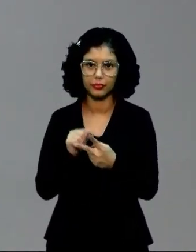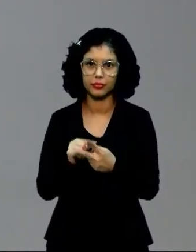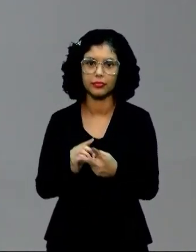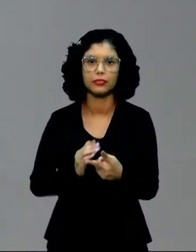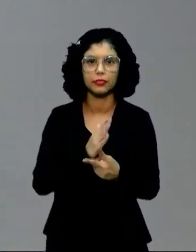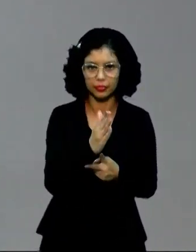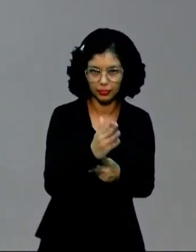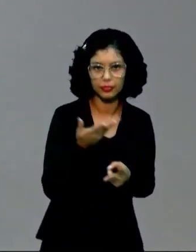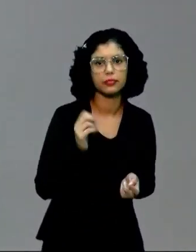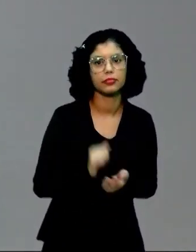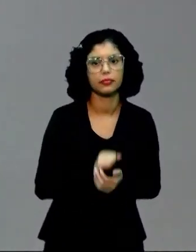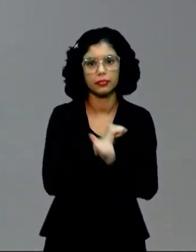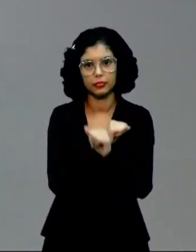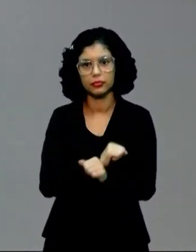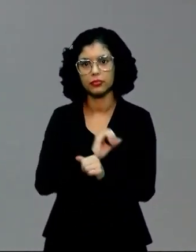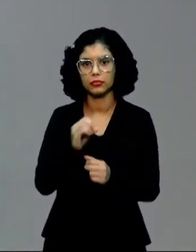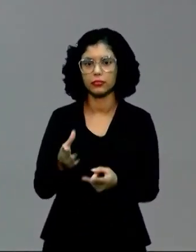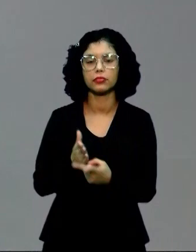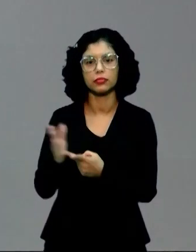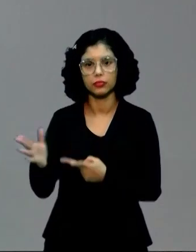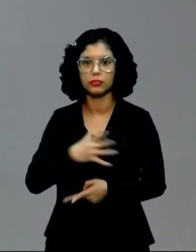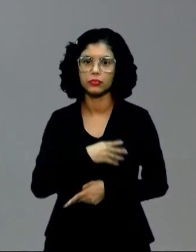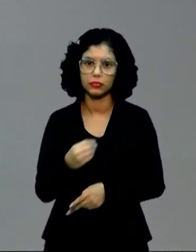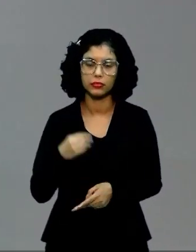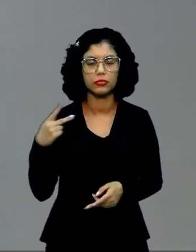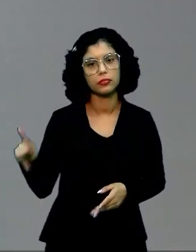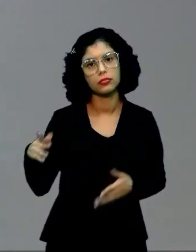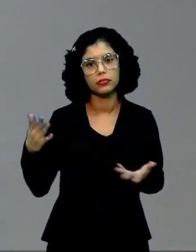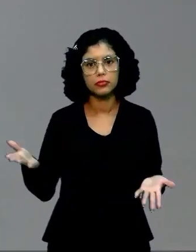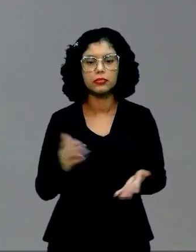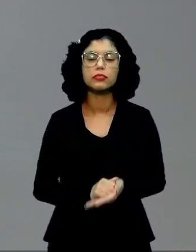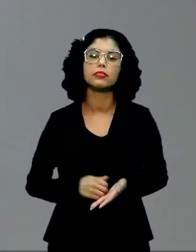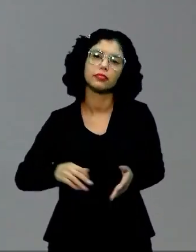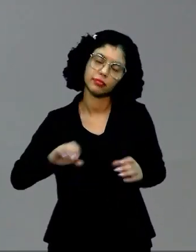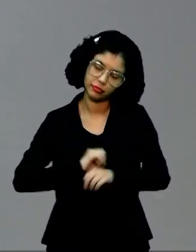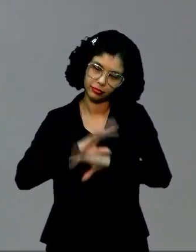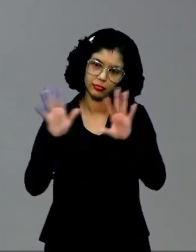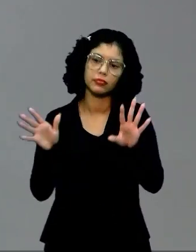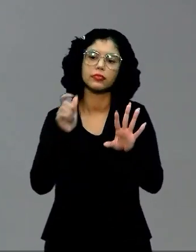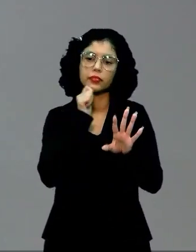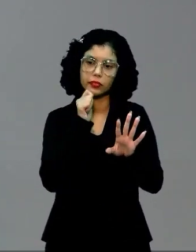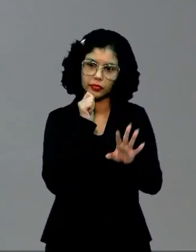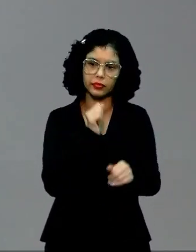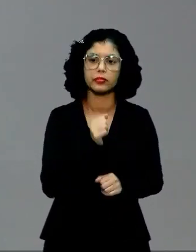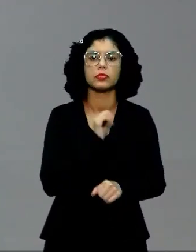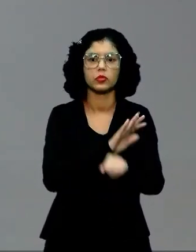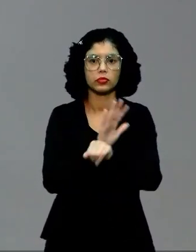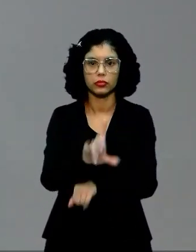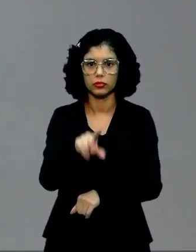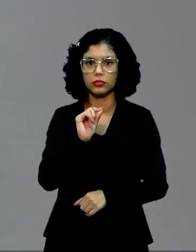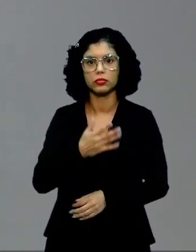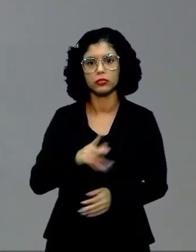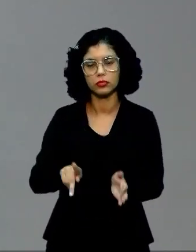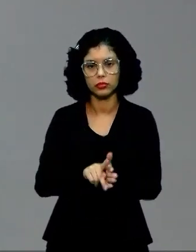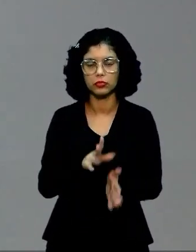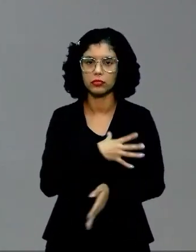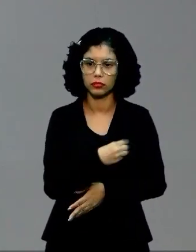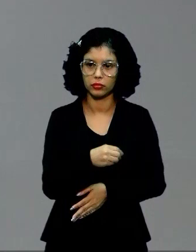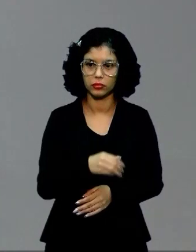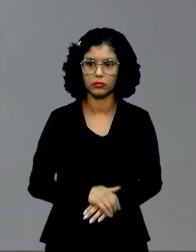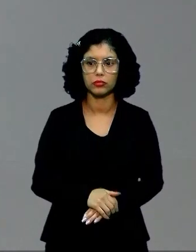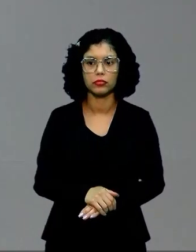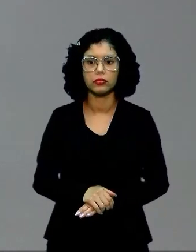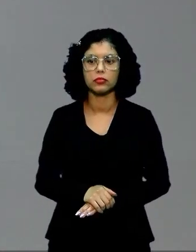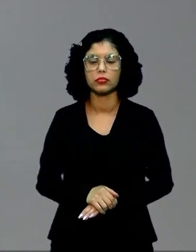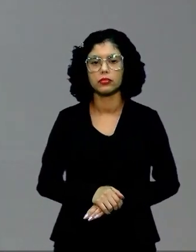ele salva a escrava, ou ele salva o filho, e obviamente ele escolhe o filho, salvar o filho. Então